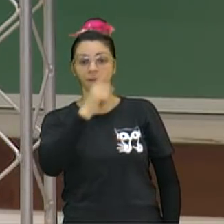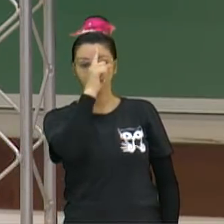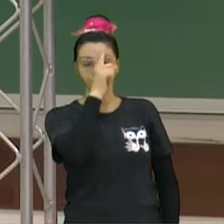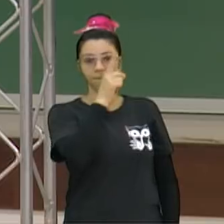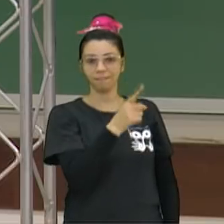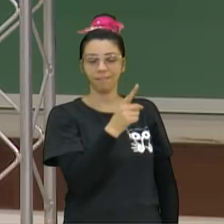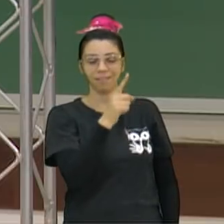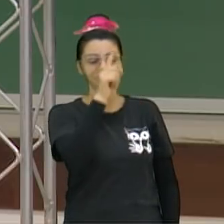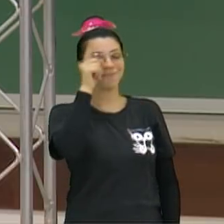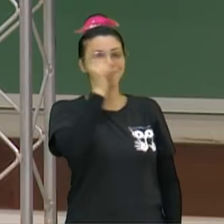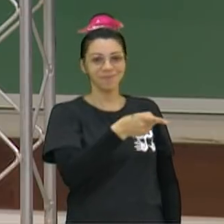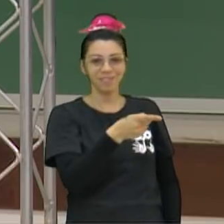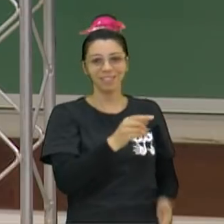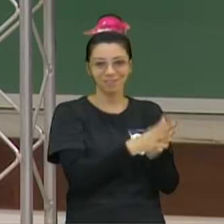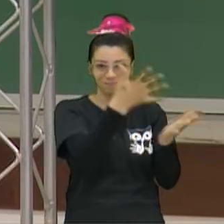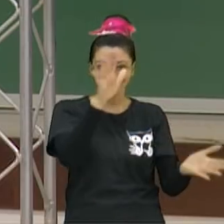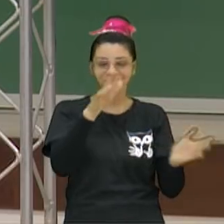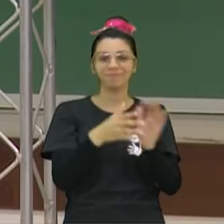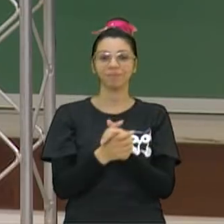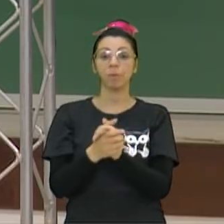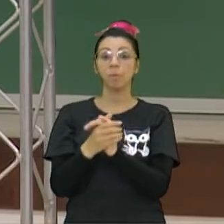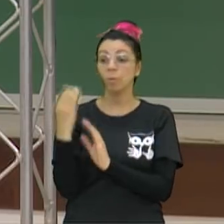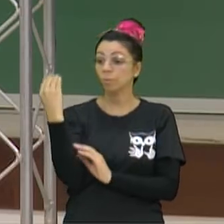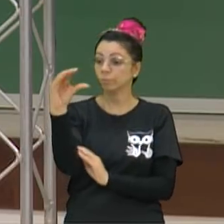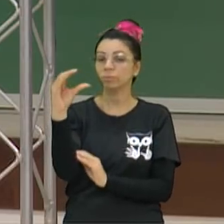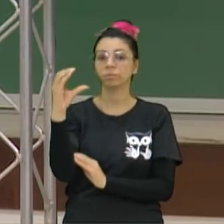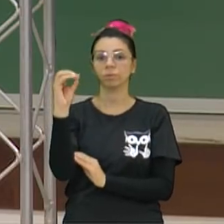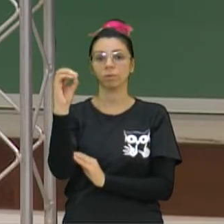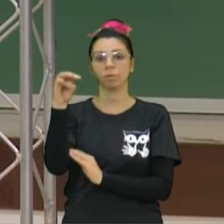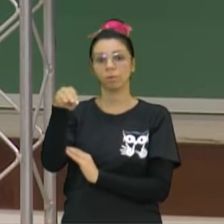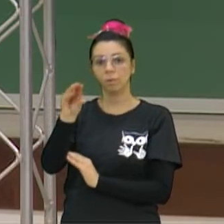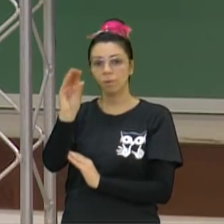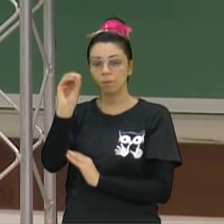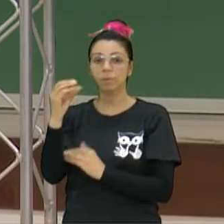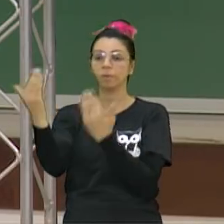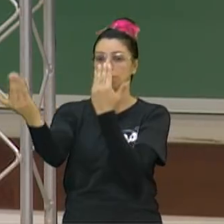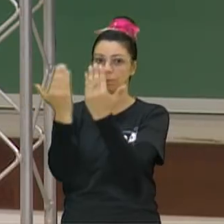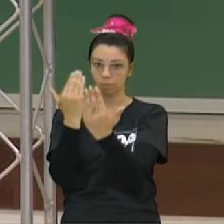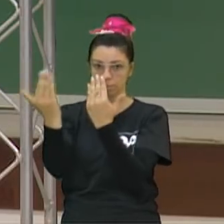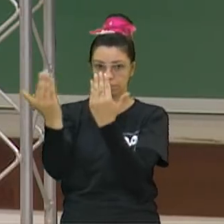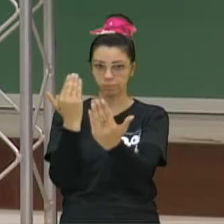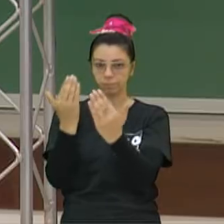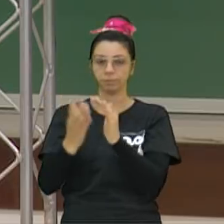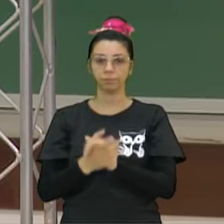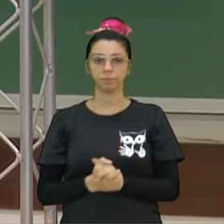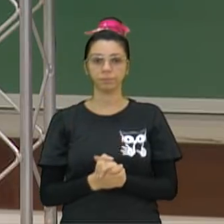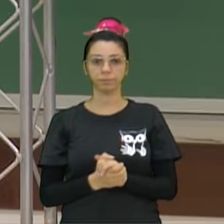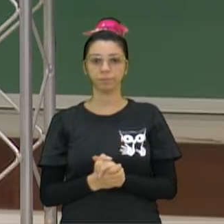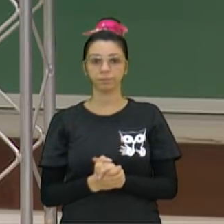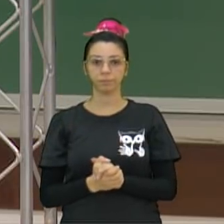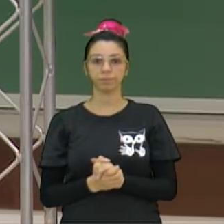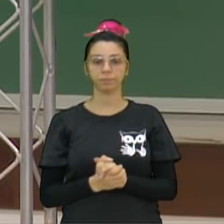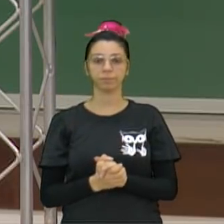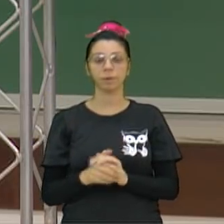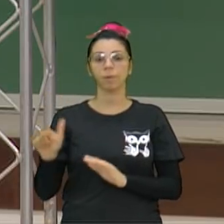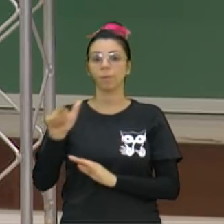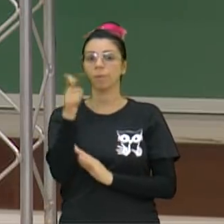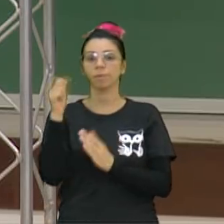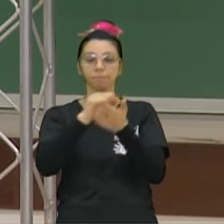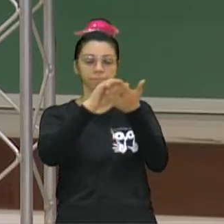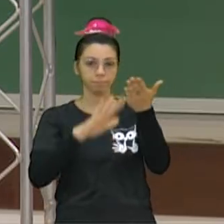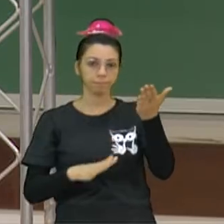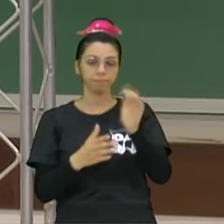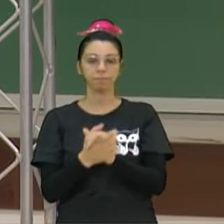de fadas, eu estabeleço o elemento comparativo como, então eu tenho uma comparação. Certo? Vamos para mais exercícios?